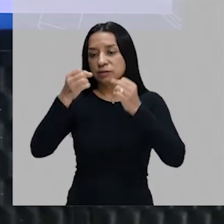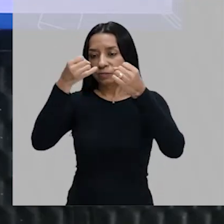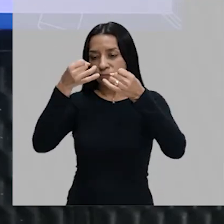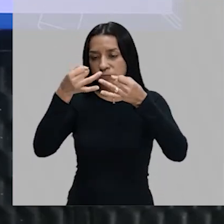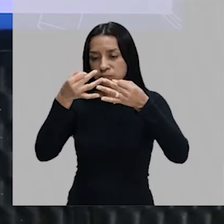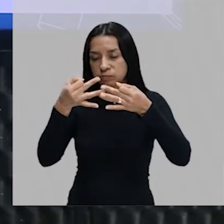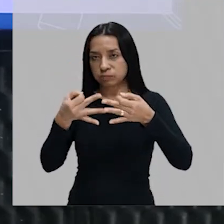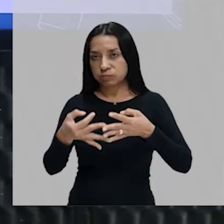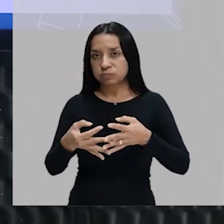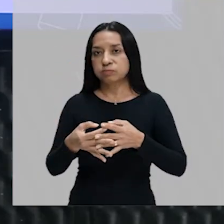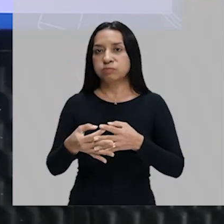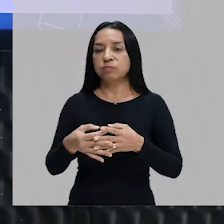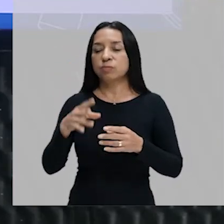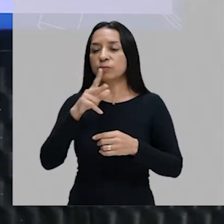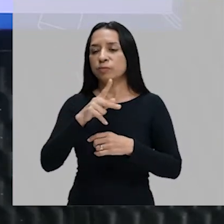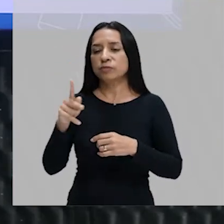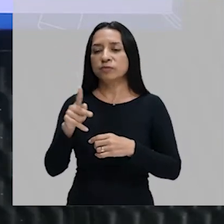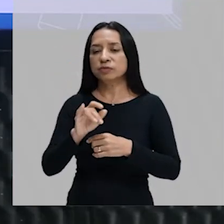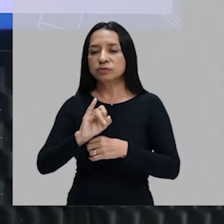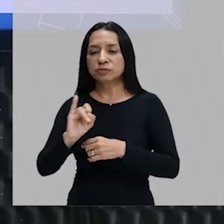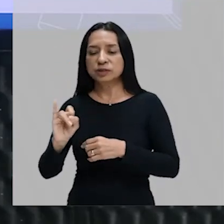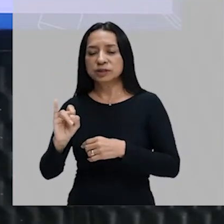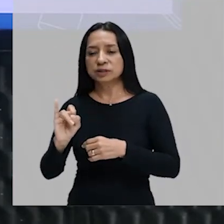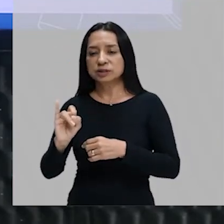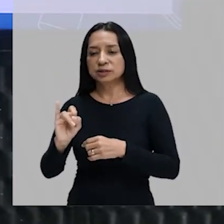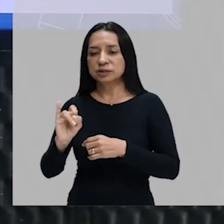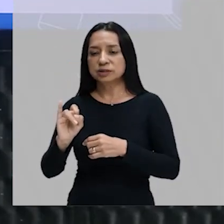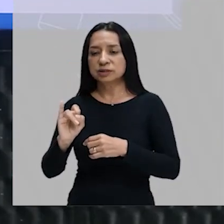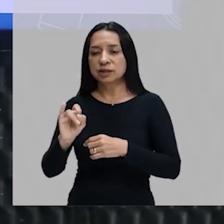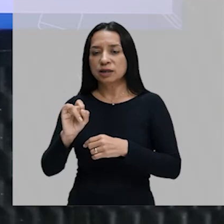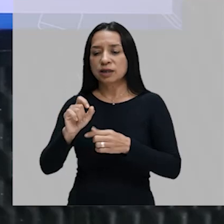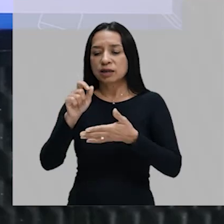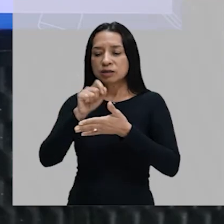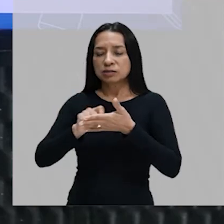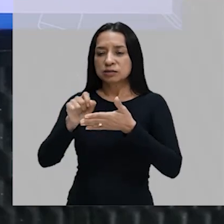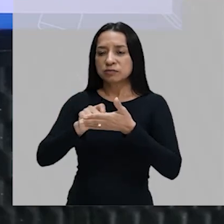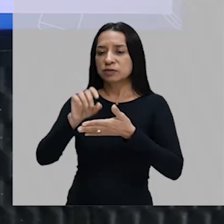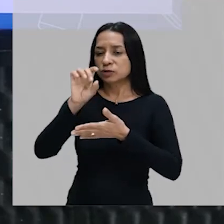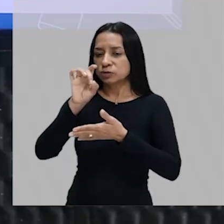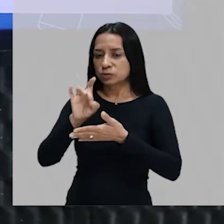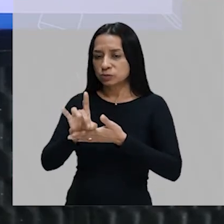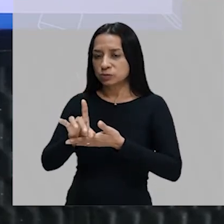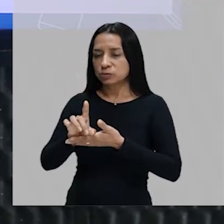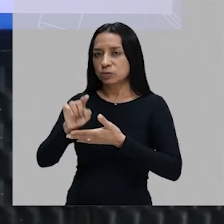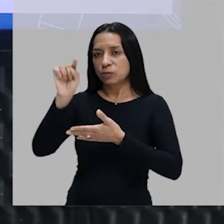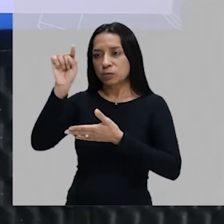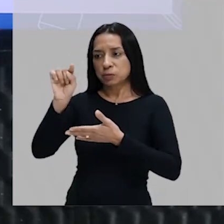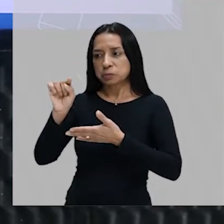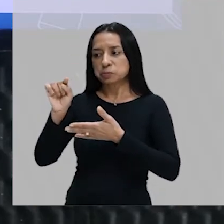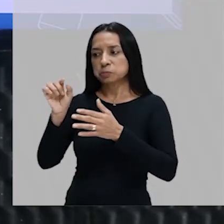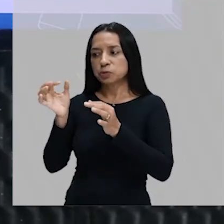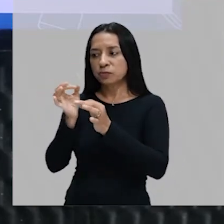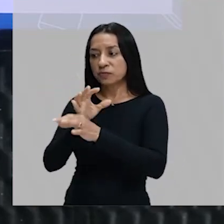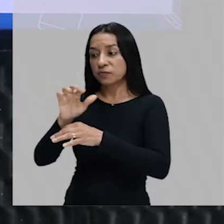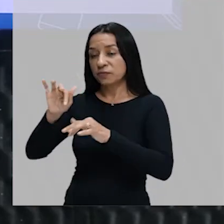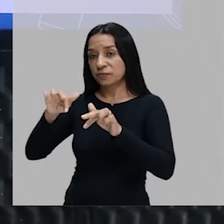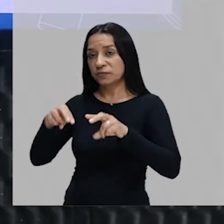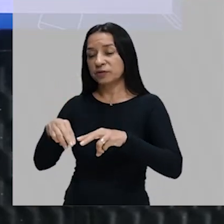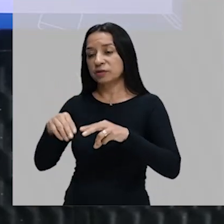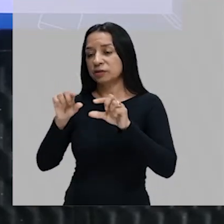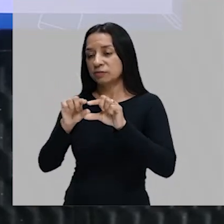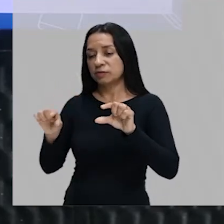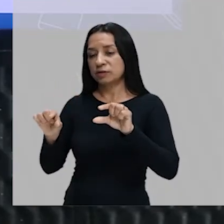explicativa. Ah, professora, se eu colocar só a exclamação no final, tá errado, tá errado. Tá certo? Sem discussão. São